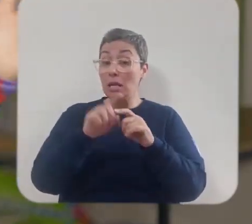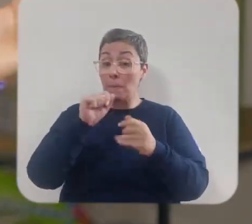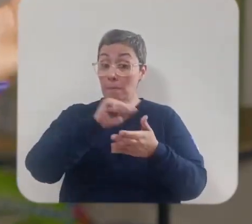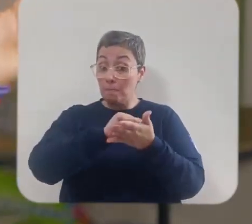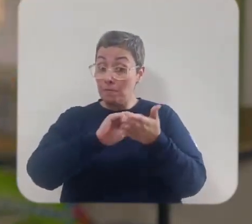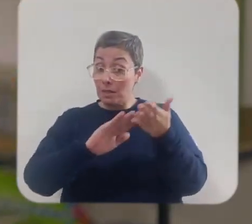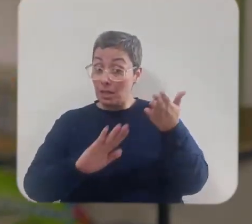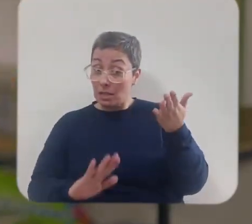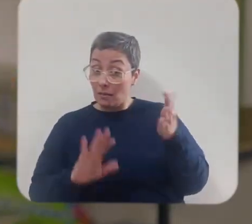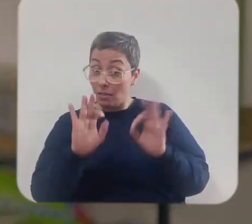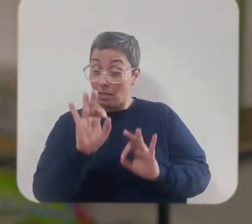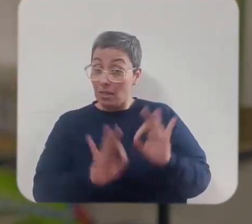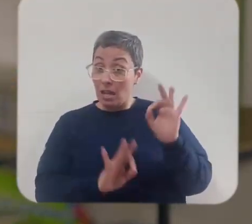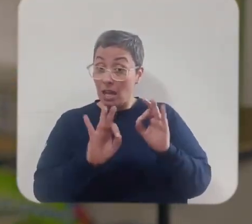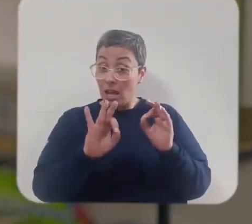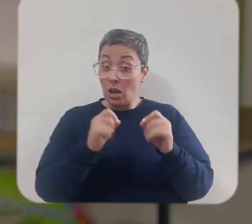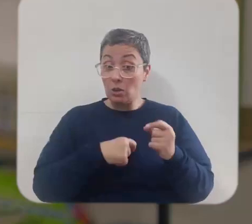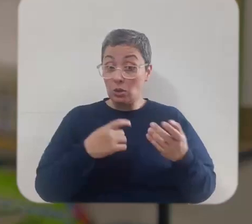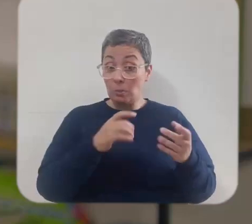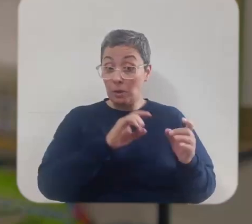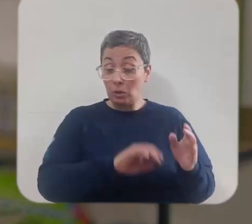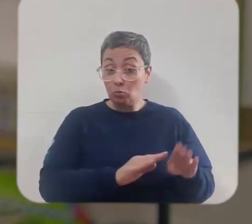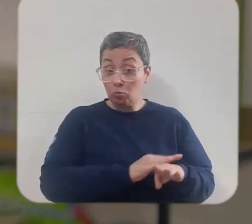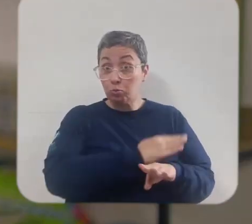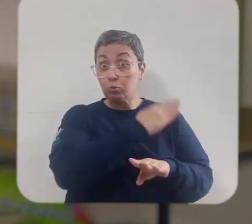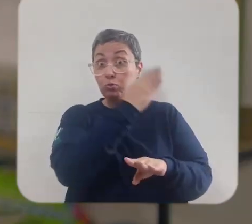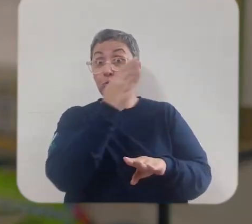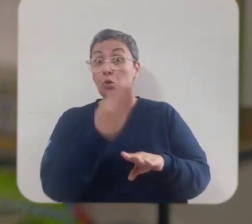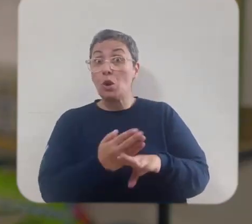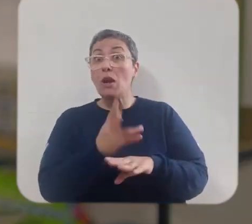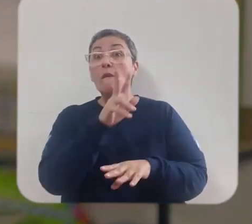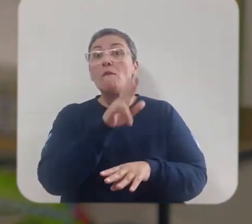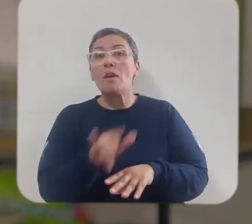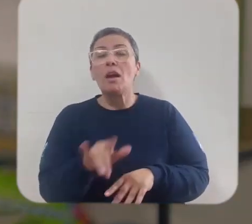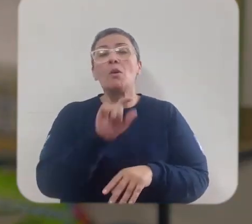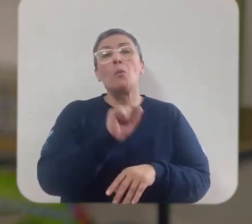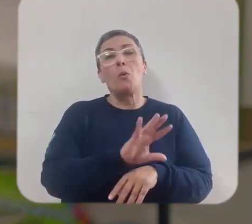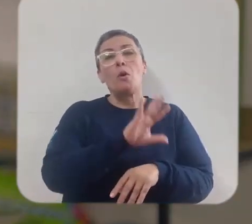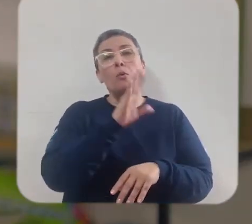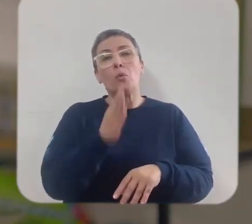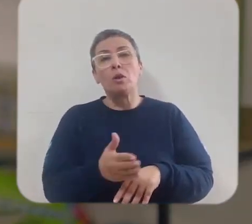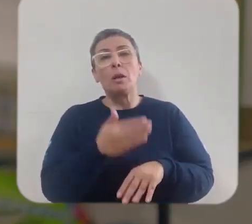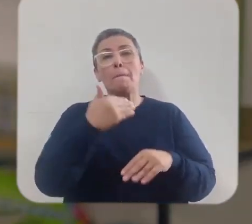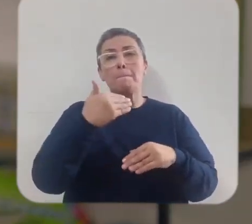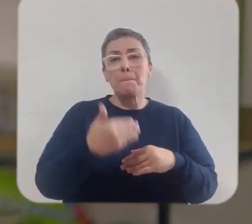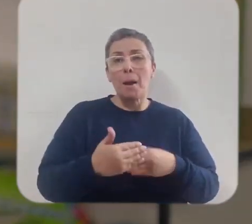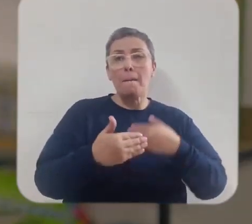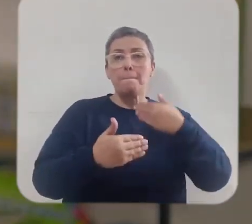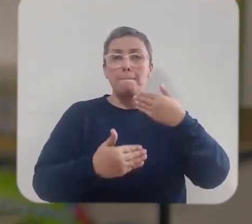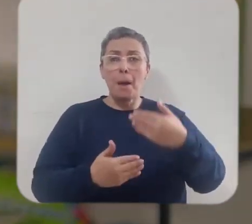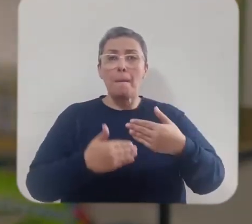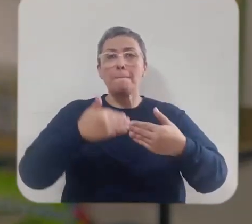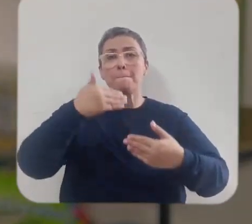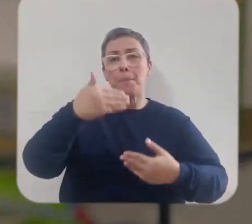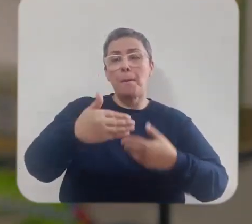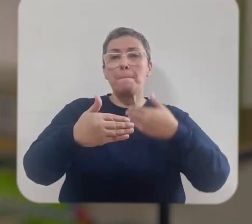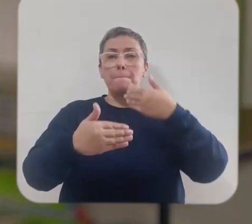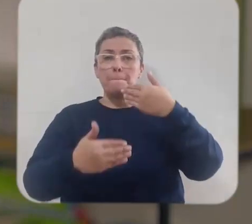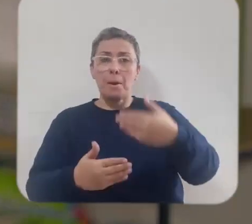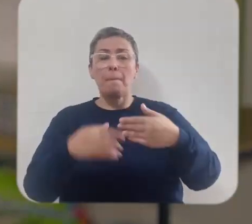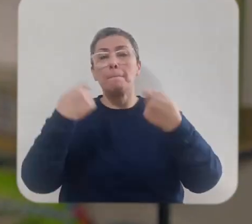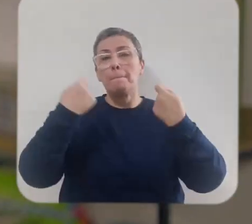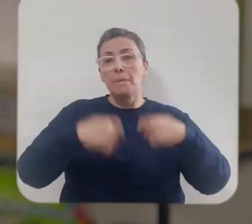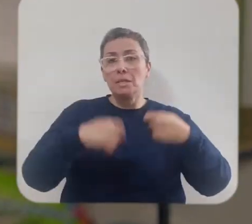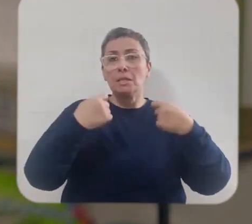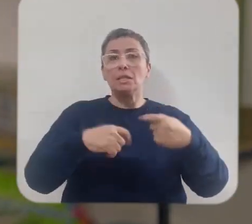minha atividade planejada para o dia todo, ela vai ocorrer em passo a passo. Ou seja,